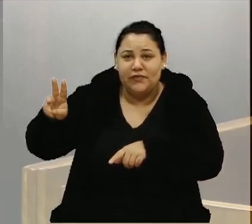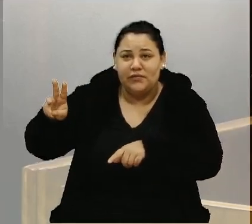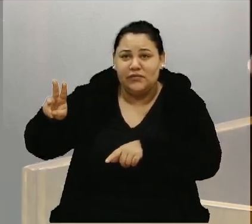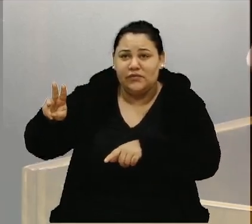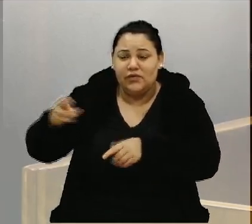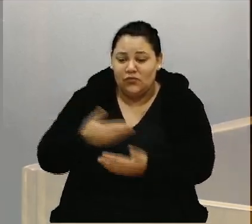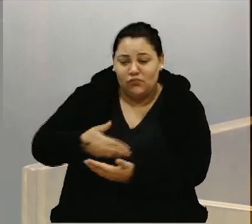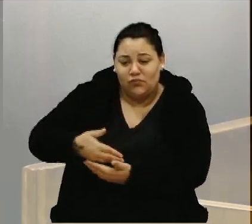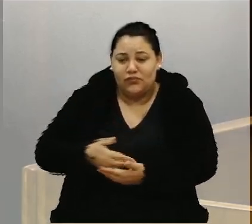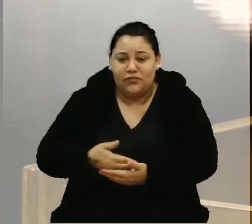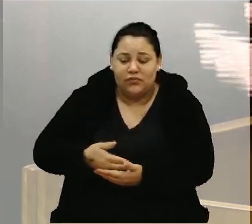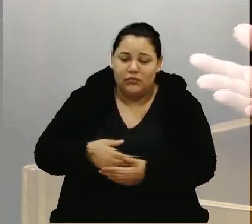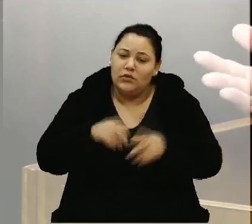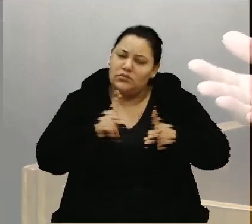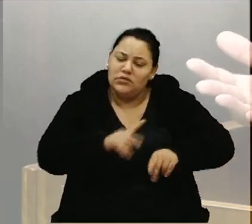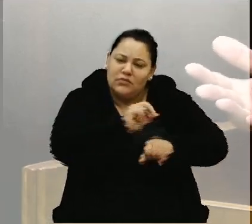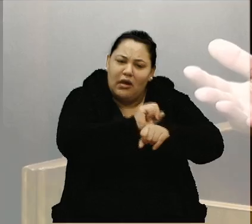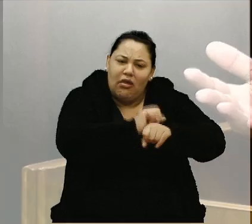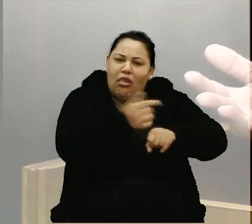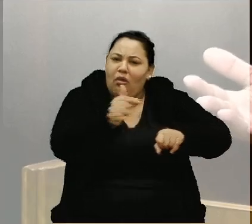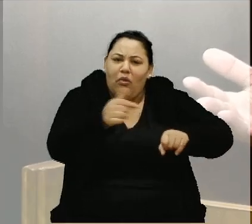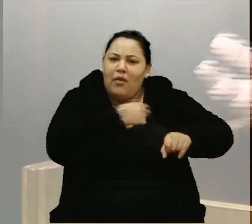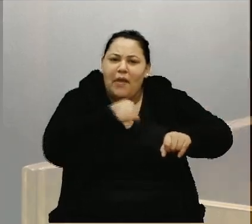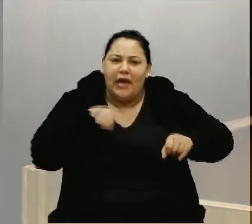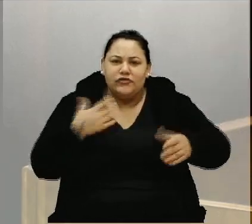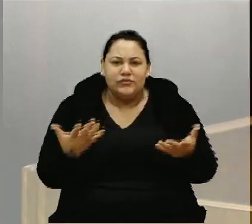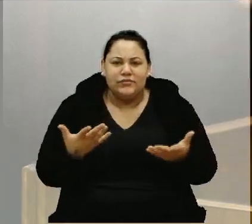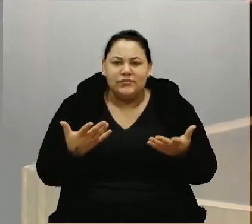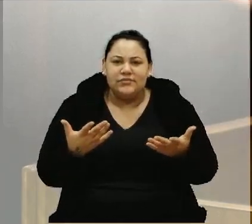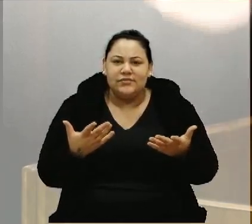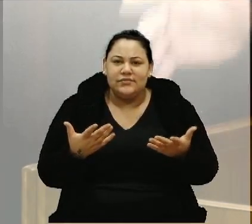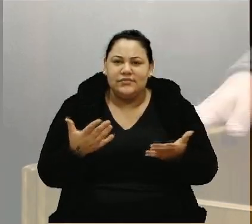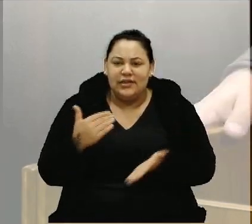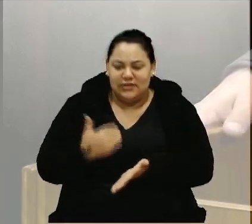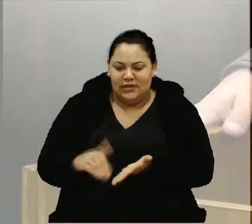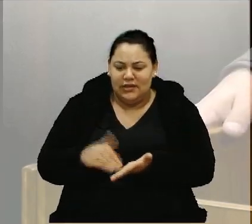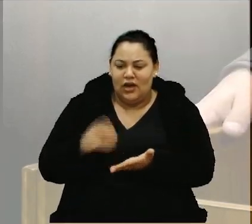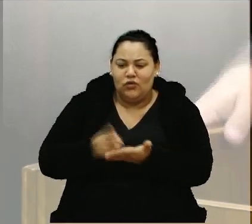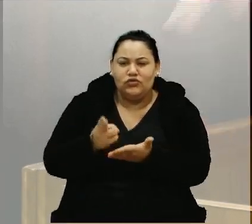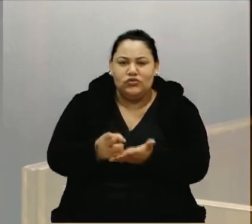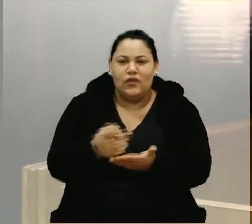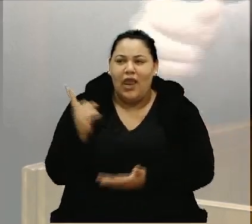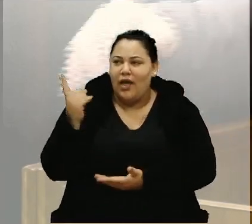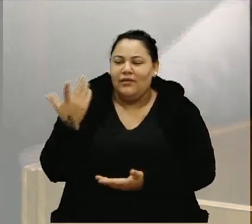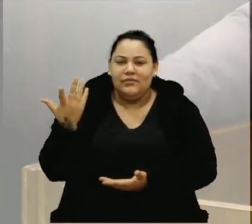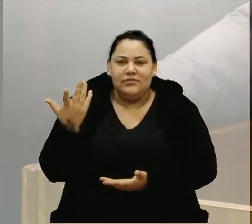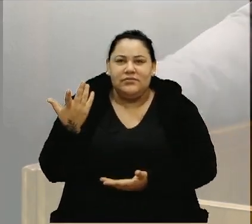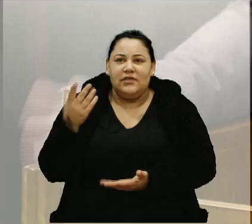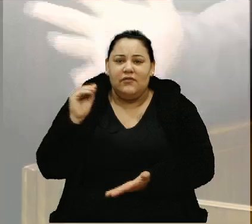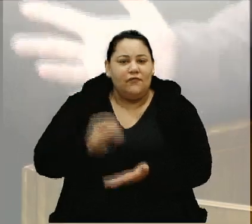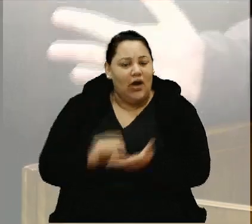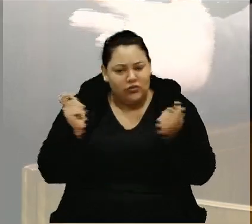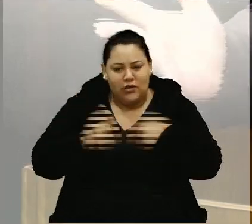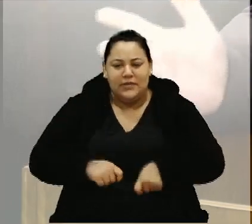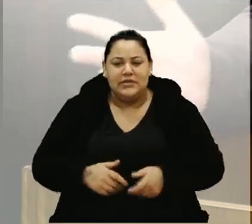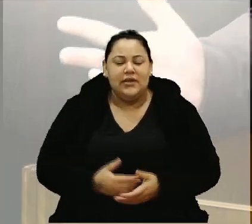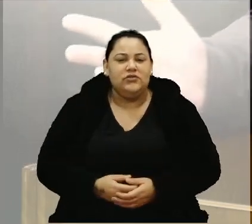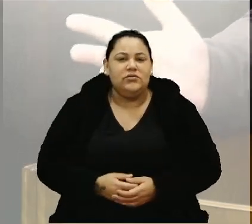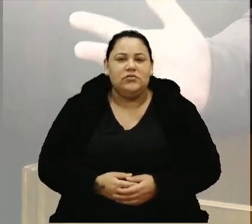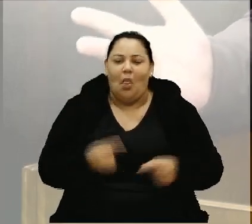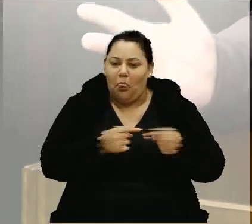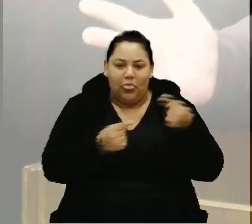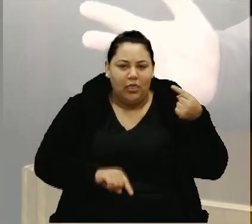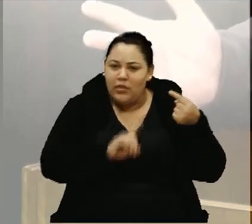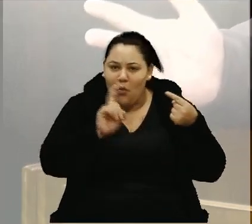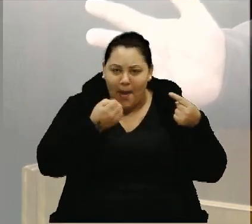médico. A mulher, a senhora, a excelência, a secretária continua lá. Incompetente. Então não dá. Não é uma